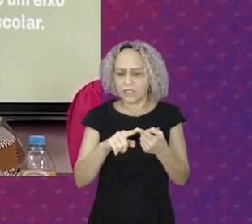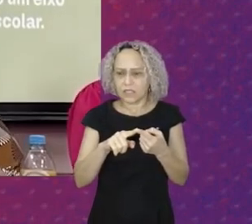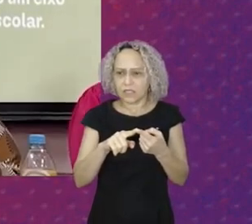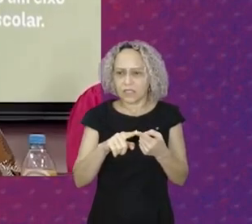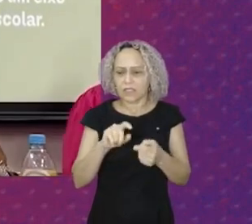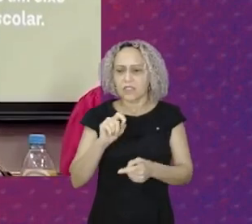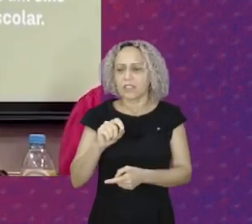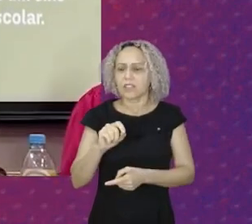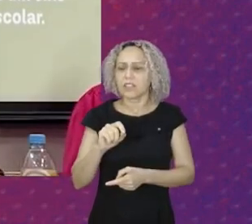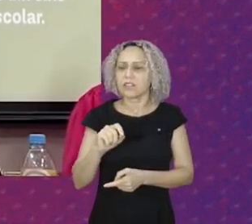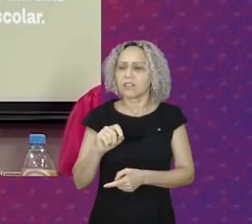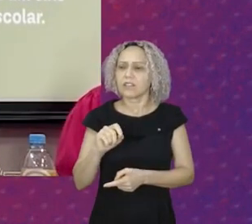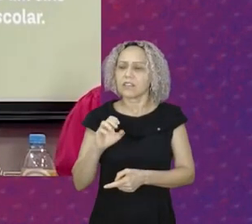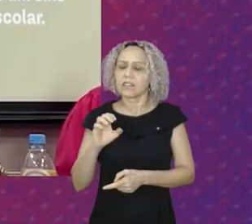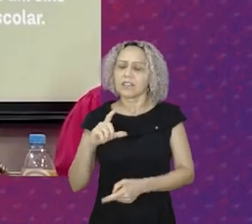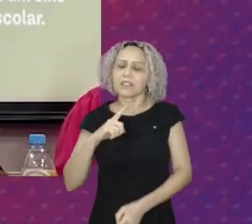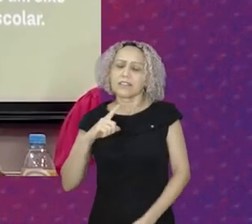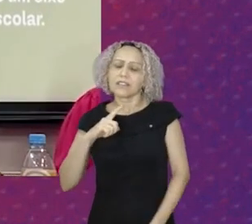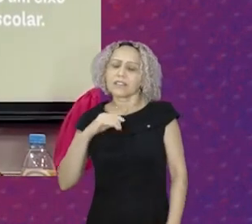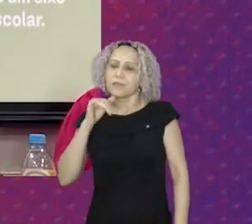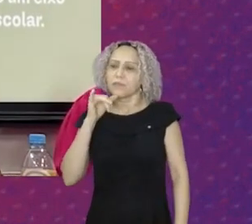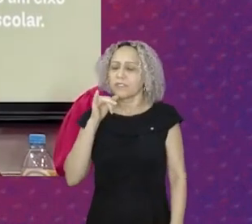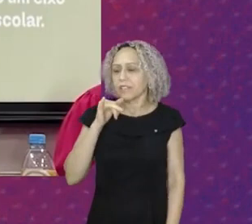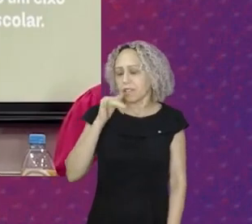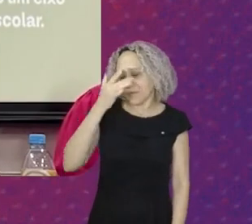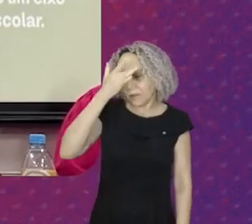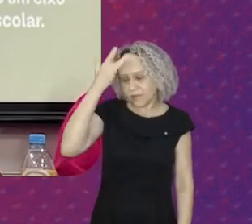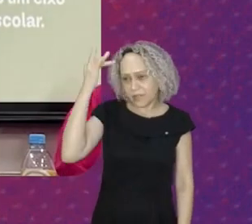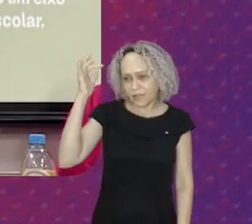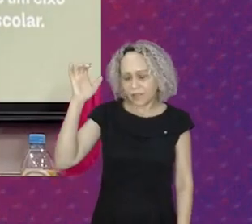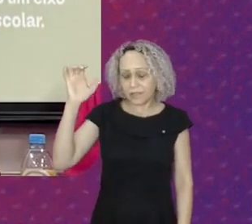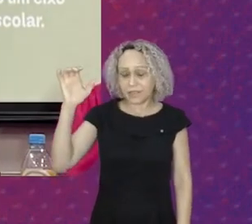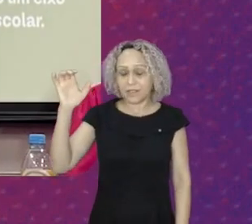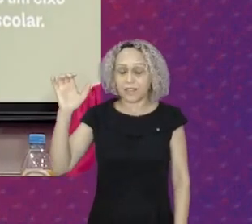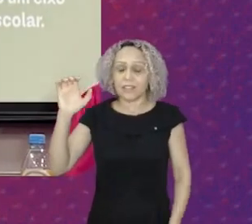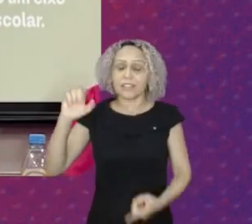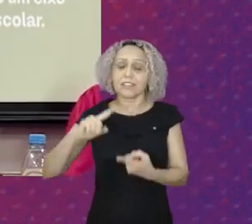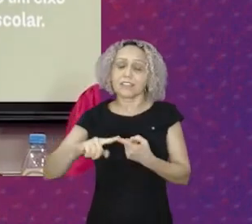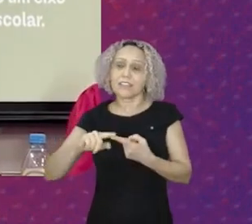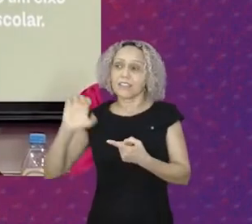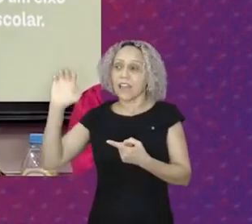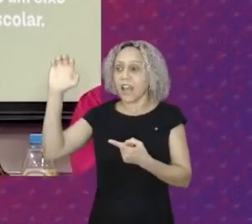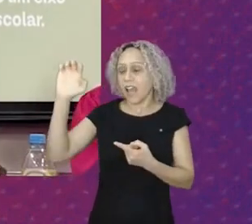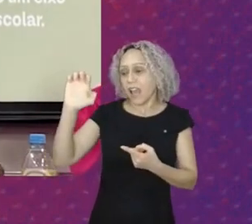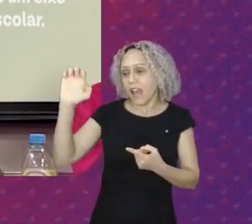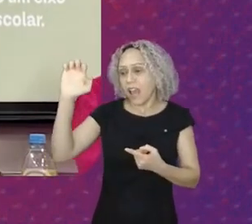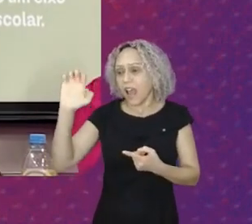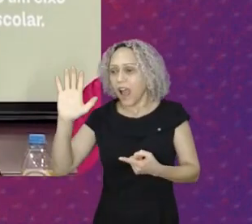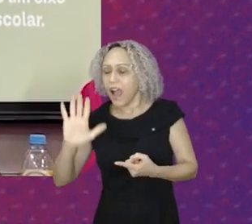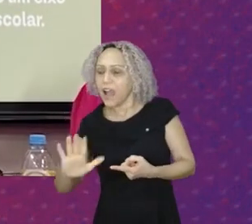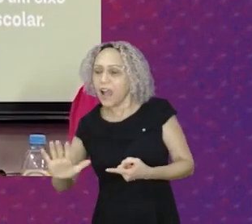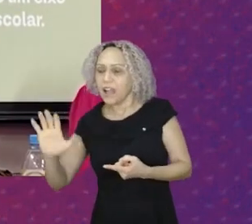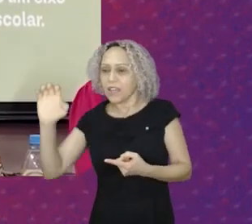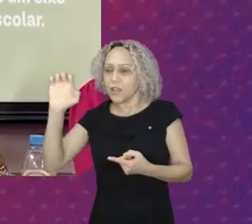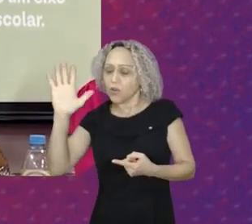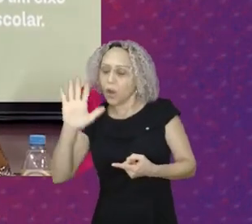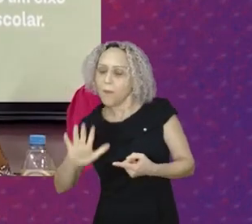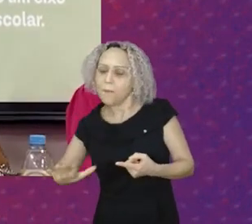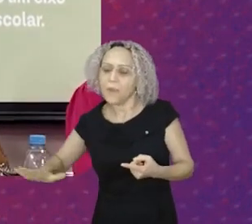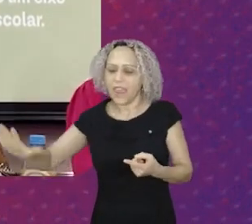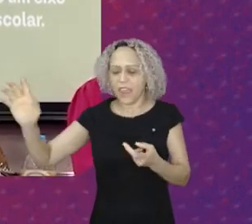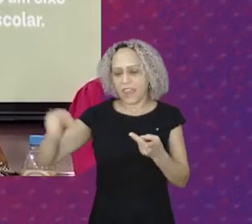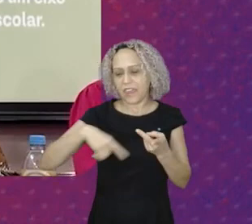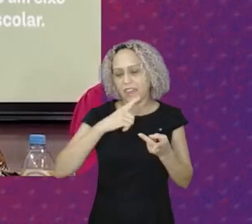pirlim-pim-pim. Nasceu um povo cordial, amigo. Aqui é uma democracia racial,